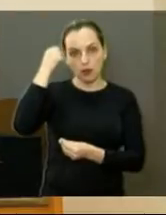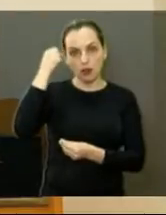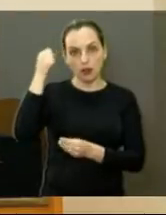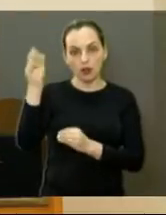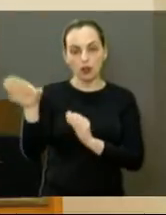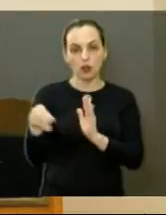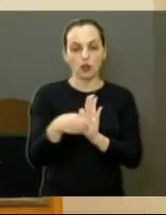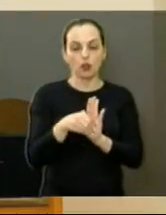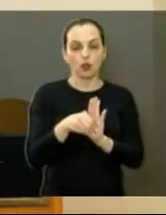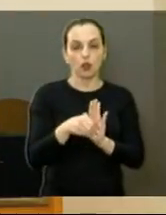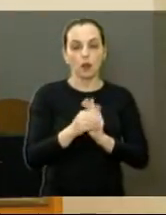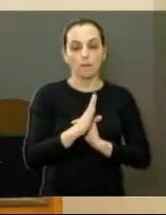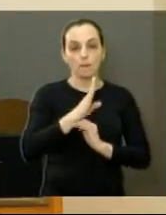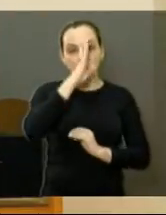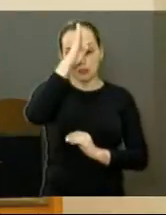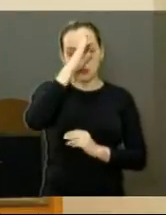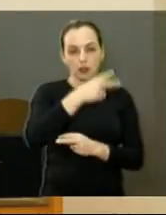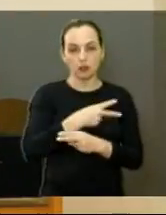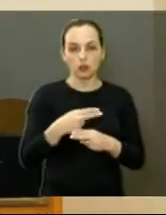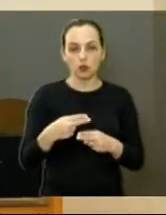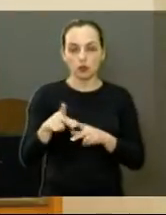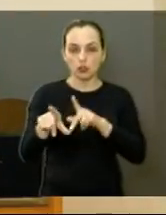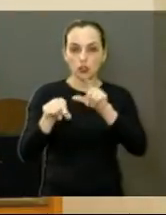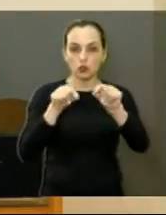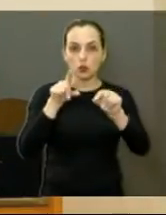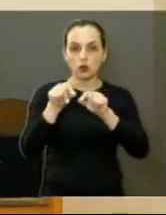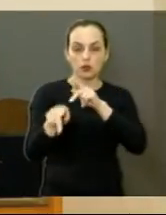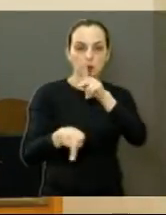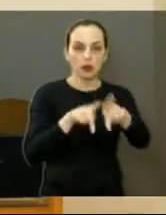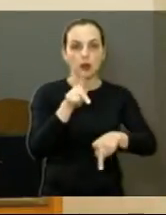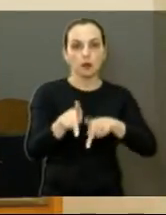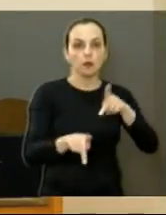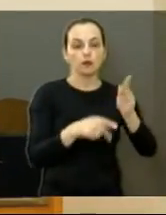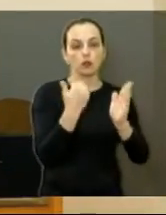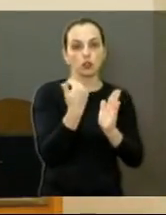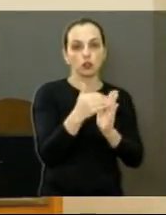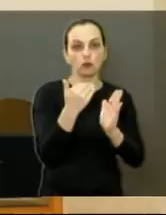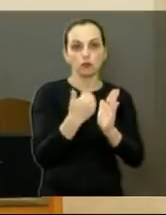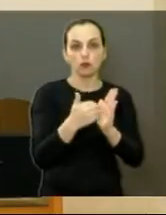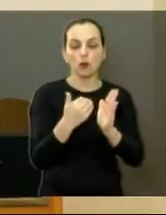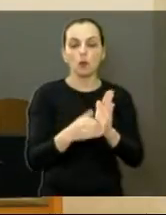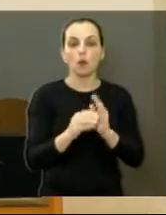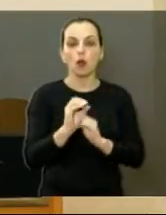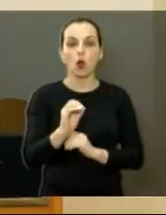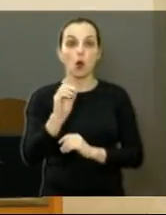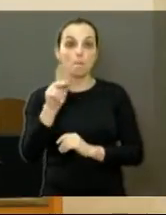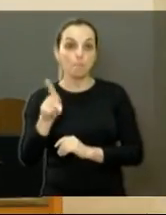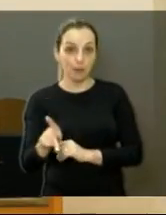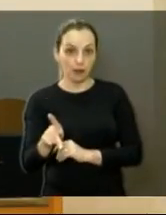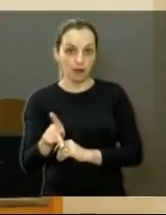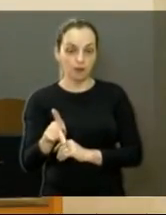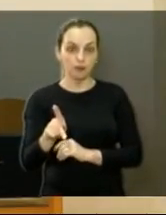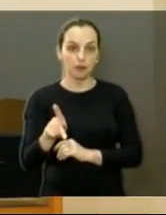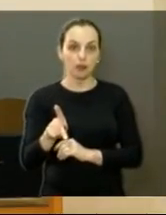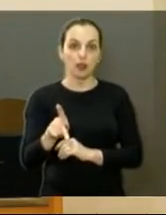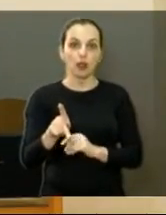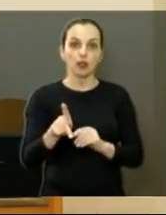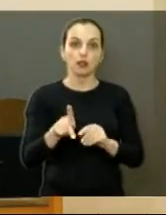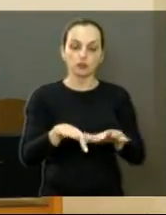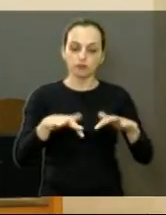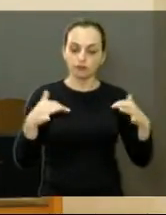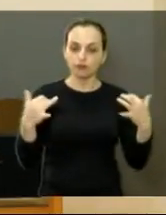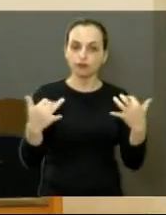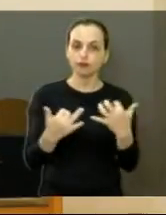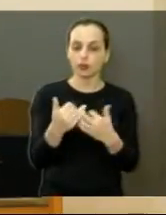prioridades eleitas pela população no processo do orçamento participativo, tanto em plenárias